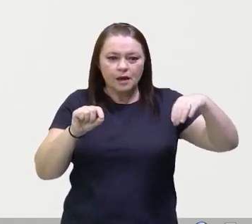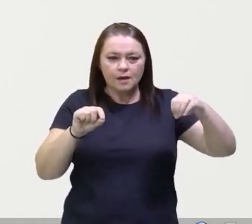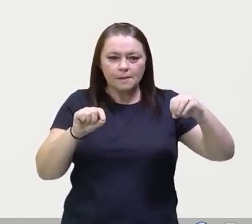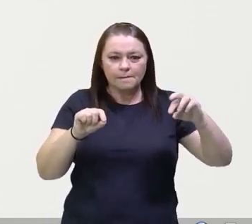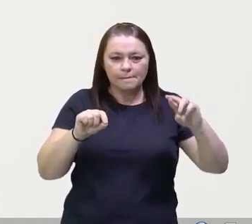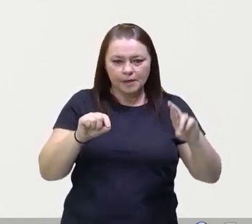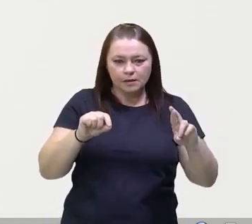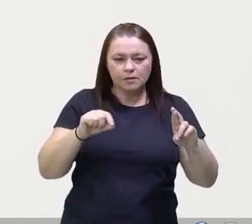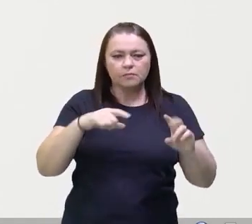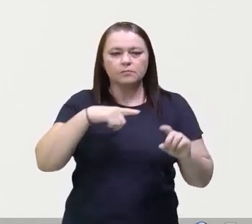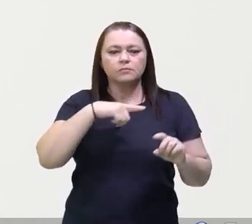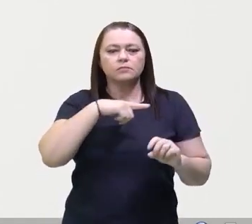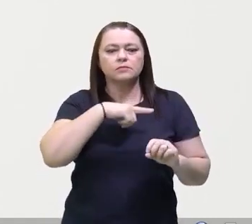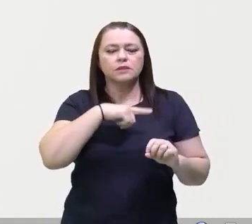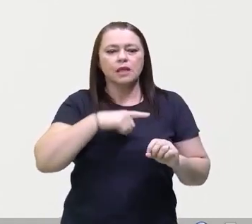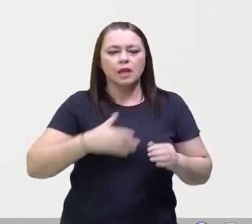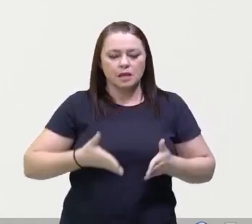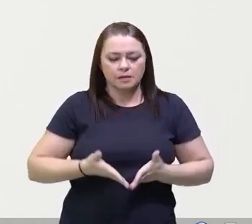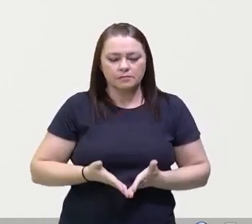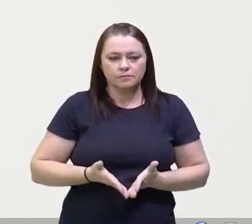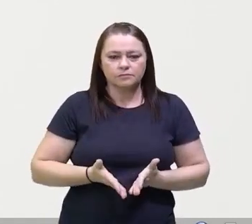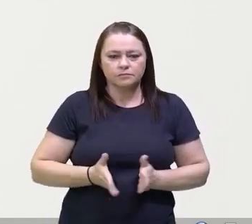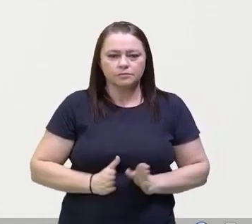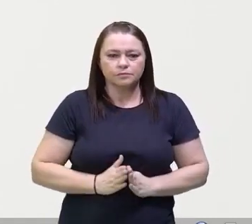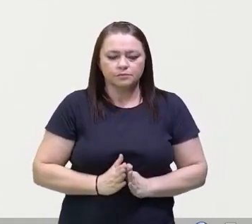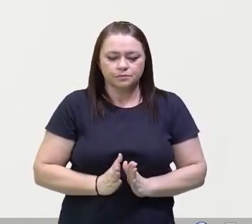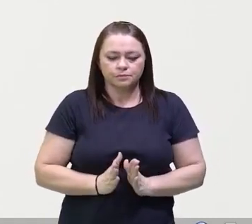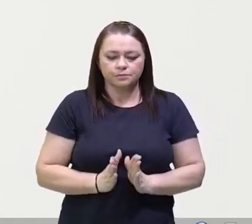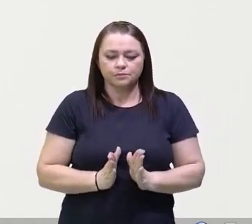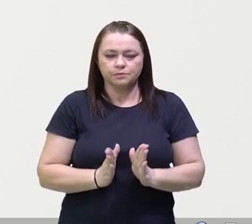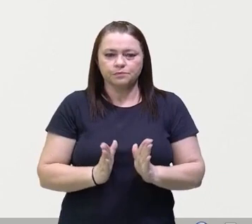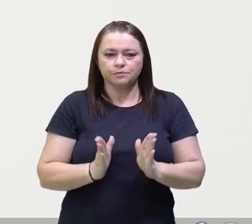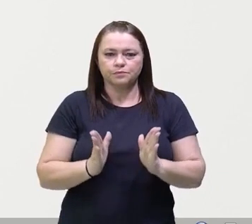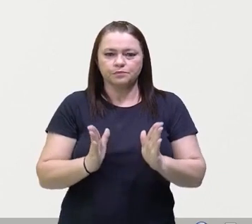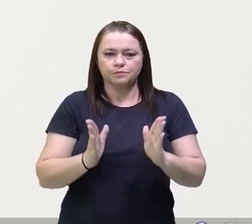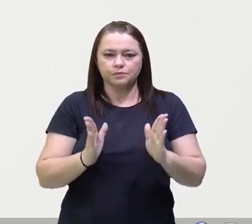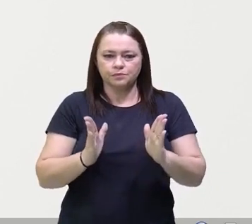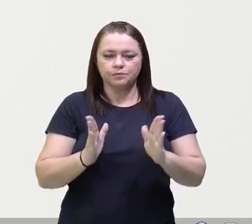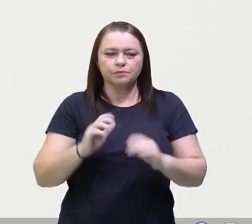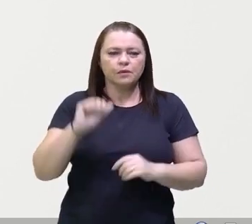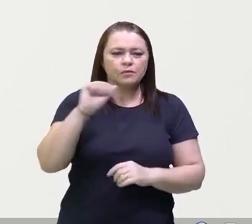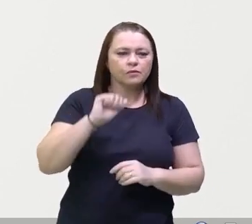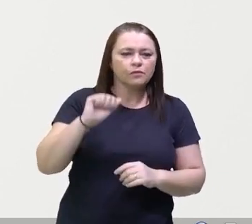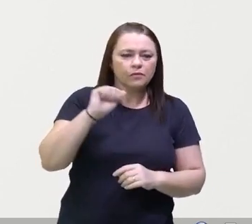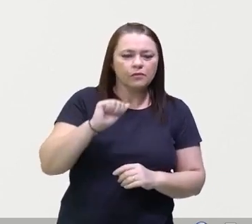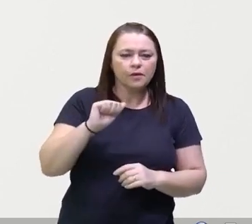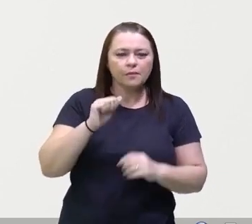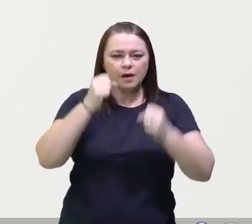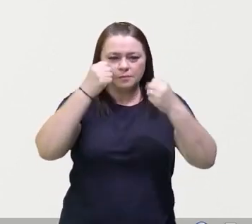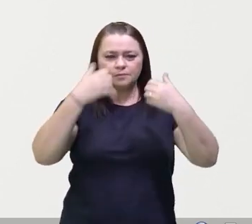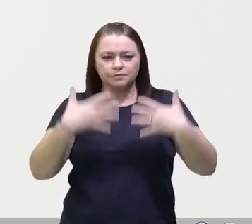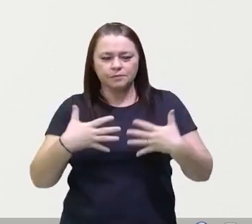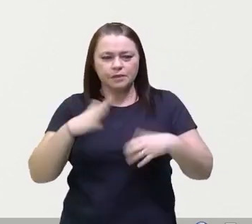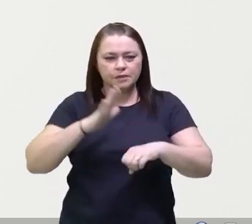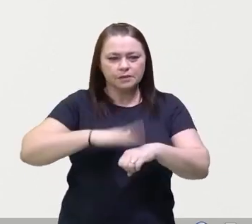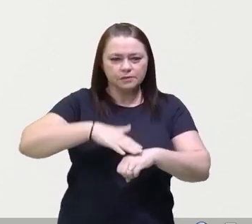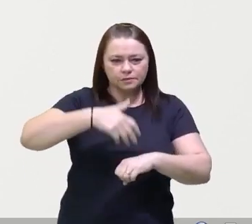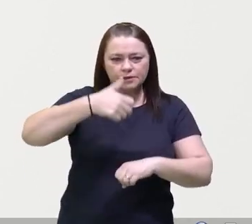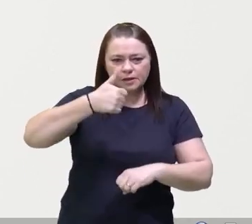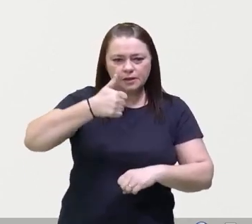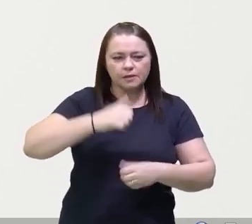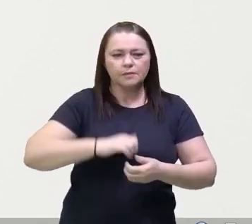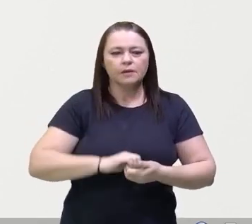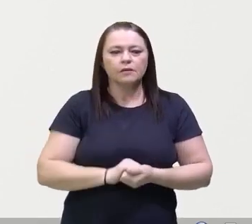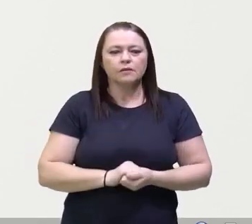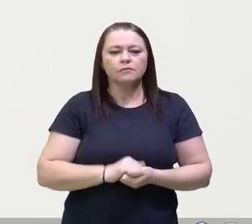lados opostos paralelos, tá ok? 2, muito bem. Só apagar aqui. Observe o seguinte,